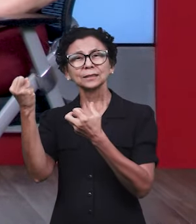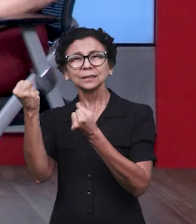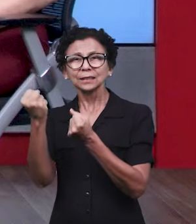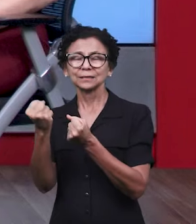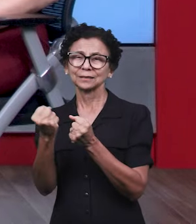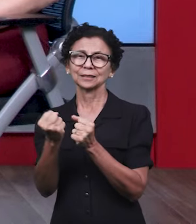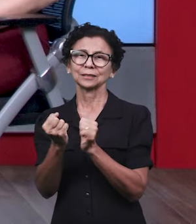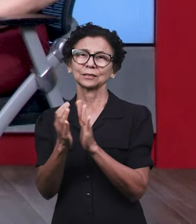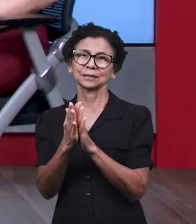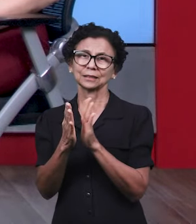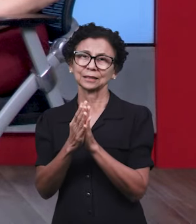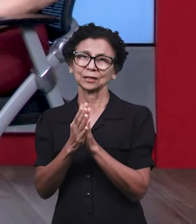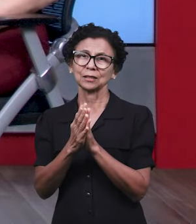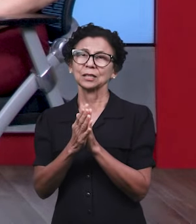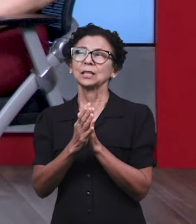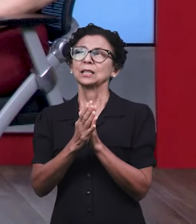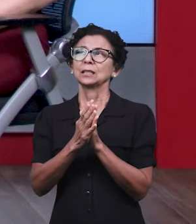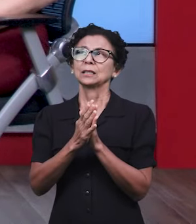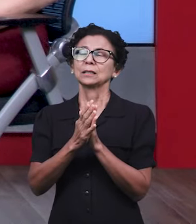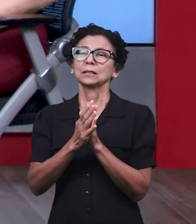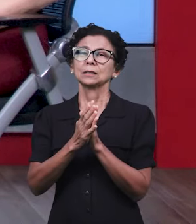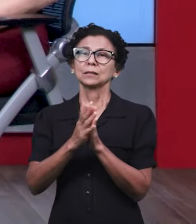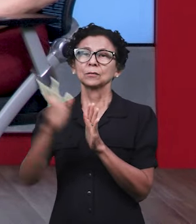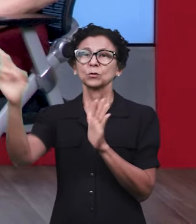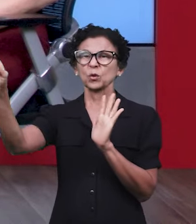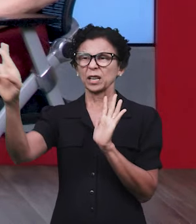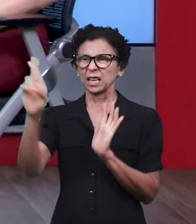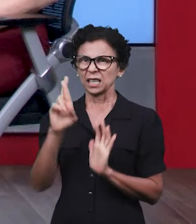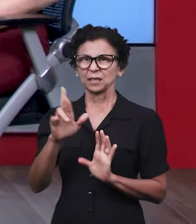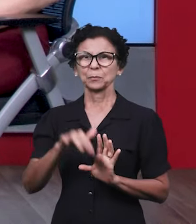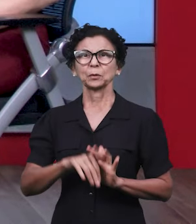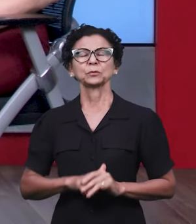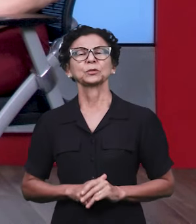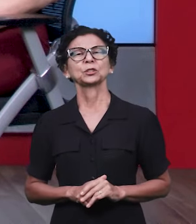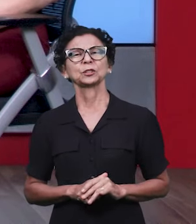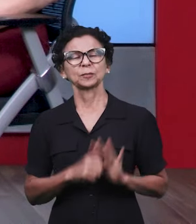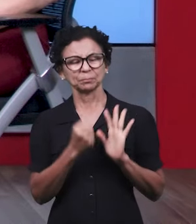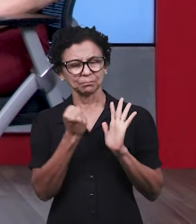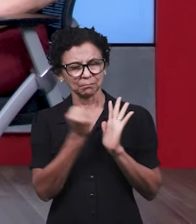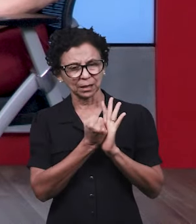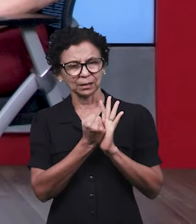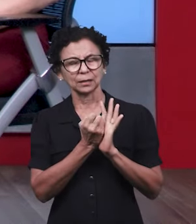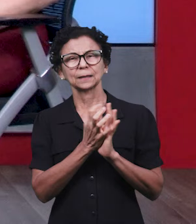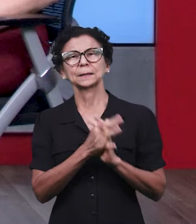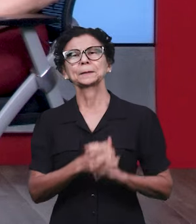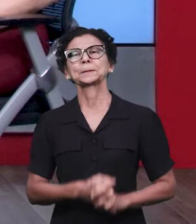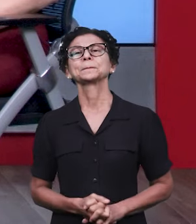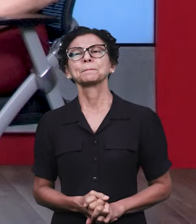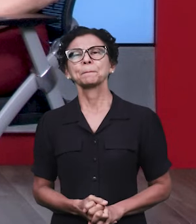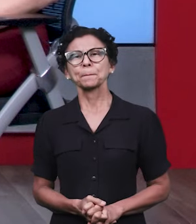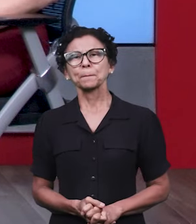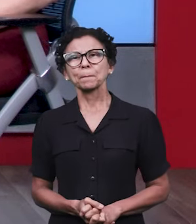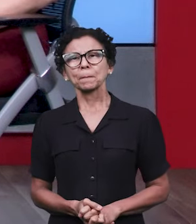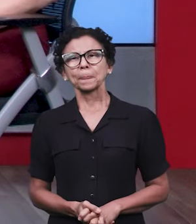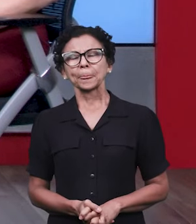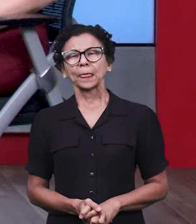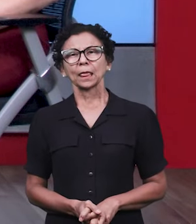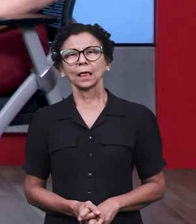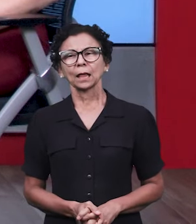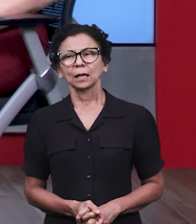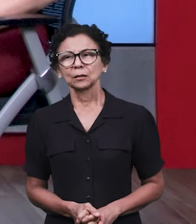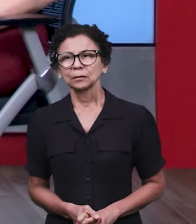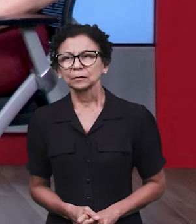nossos marcos não é o nosso choro, mas são as respostas que o Senhor nos dá. Tudo na vida do Ismael foi colocado na presença